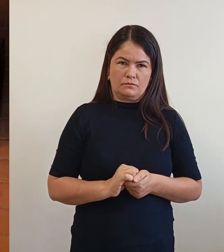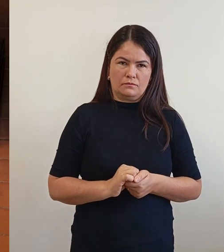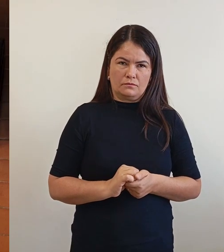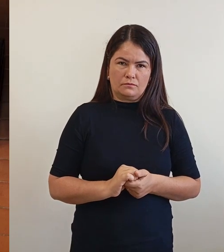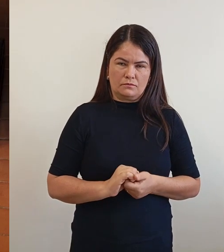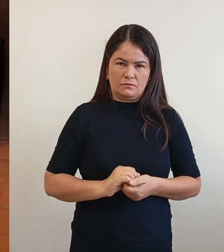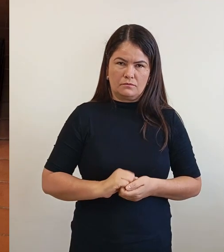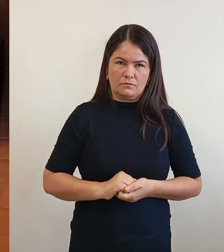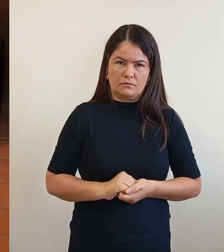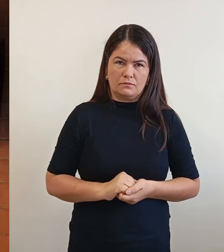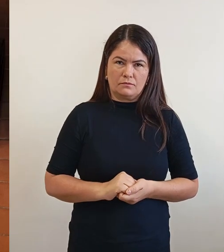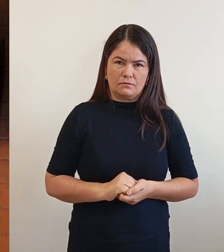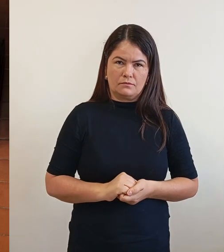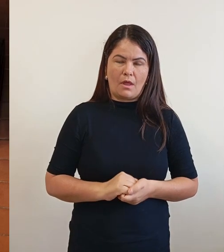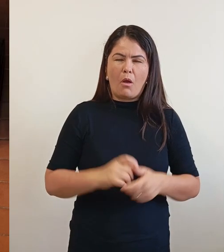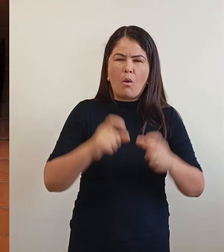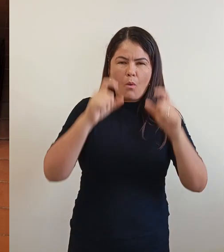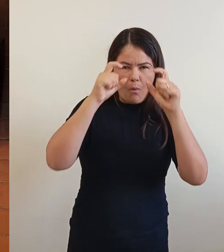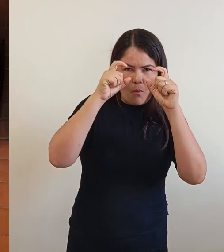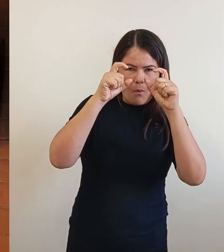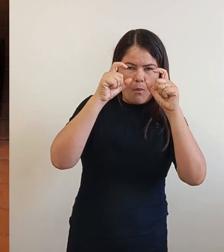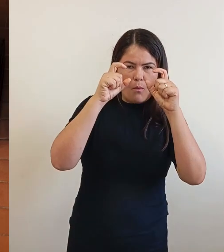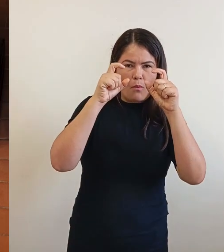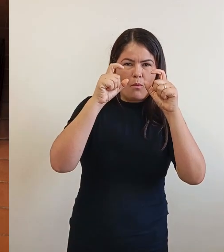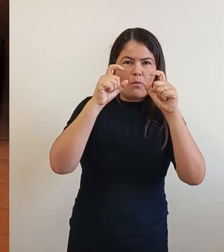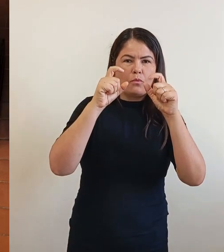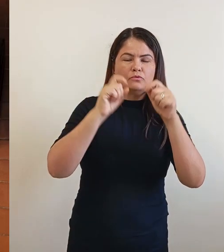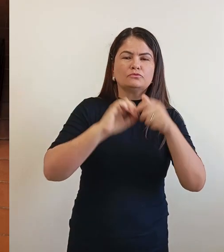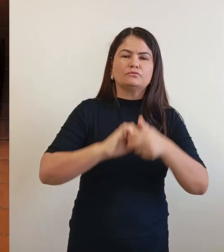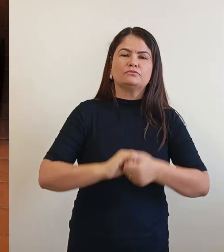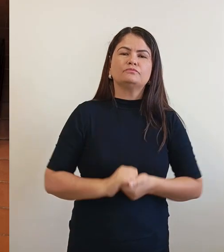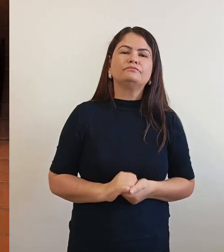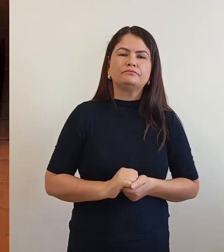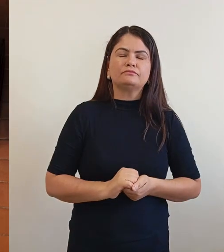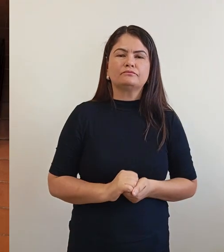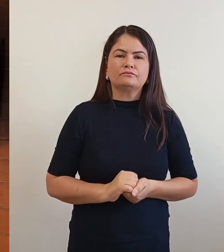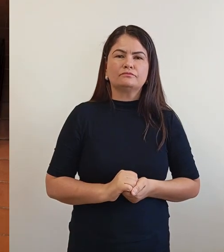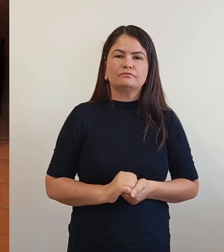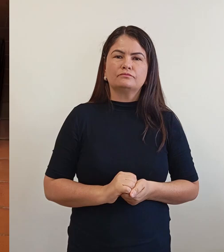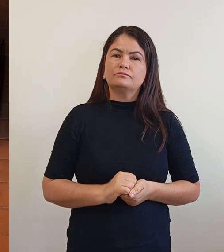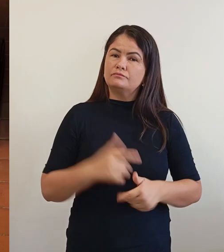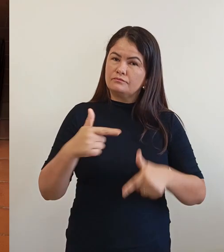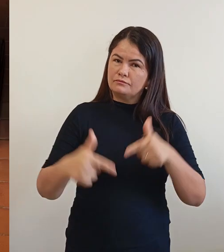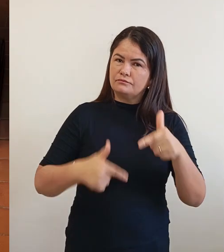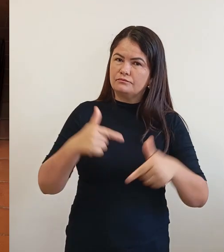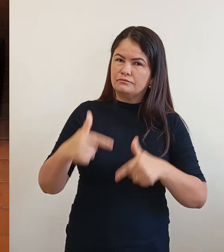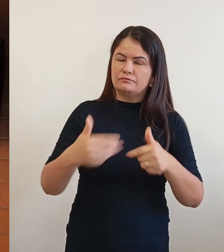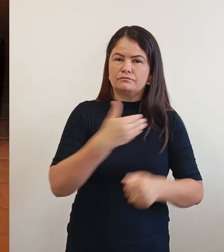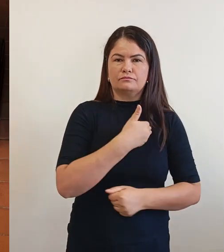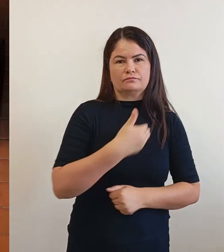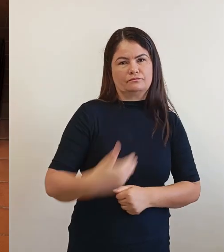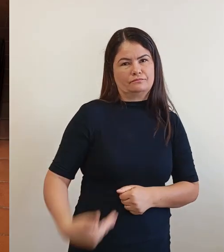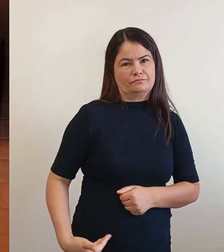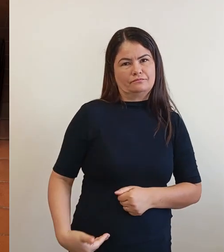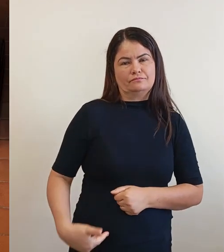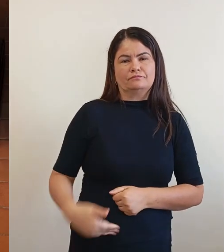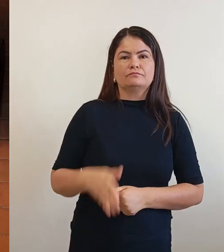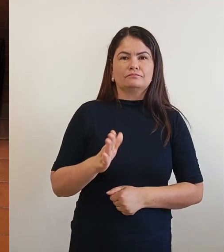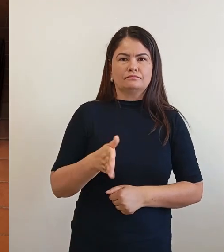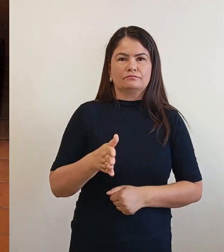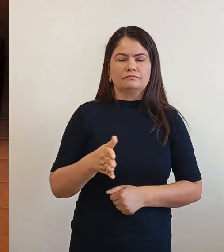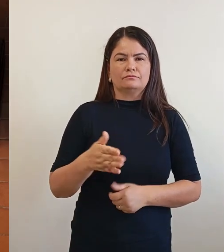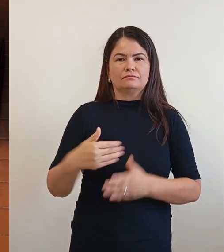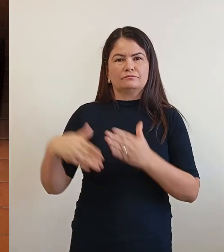Sobre o serviço público, eu falei lá atrás. O que é o serviço público?